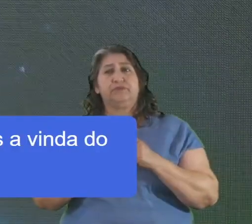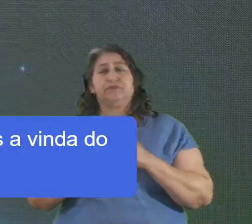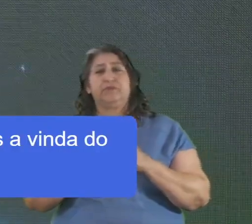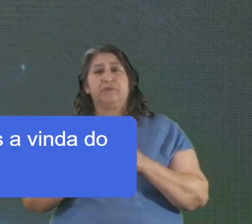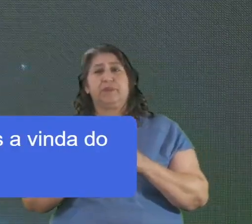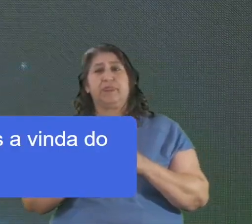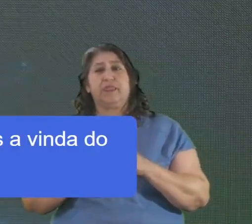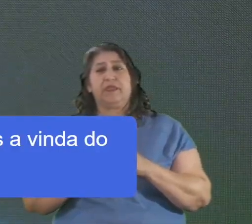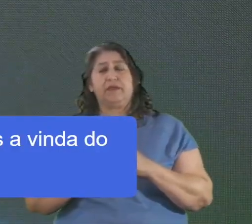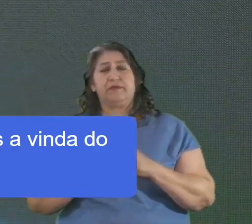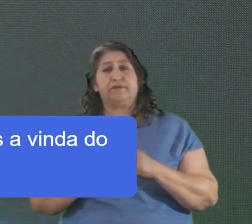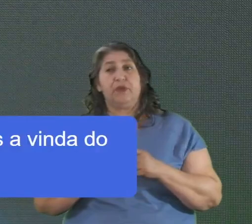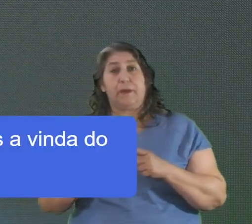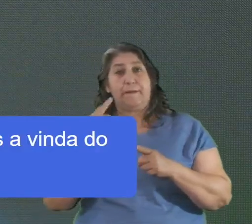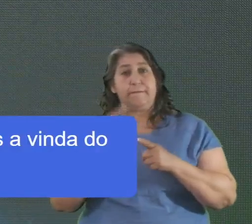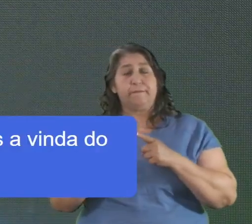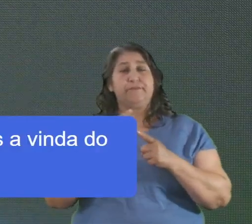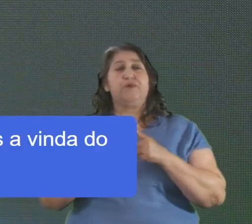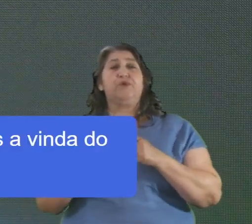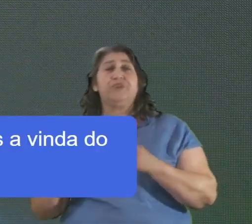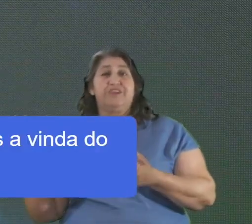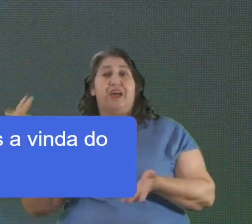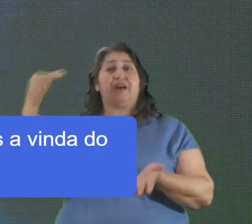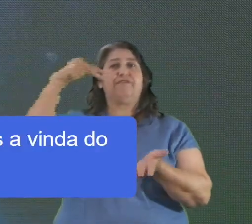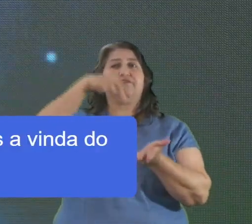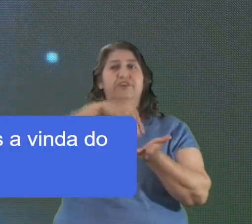Completem a leitura, por gentileza.